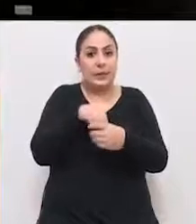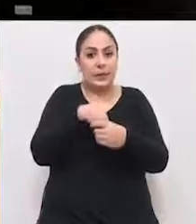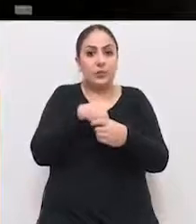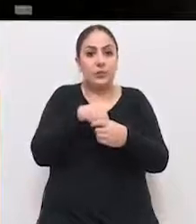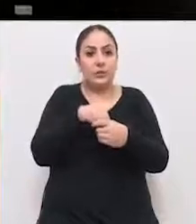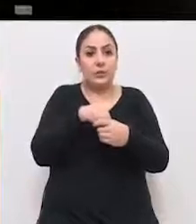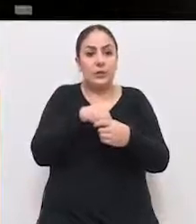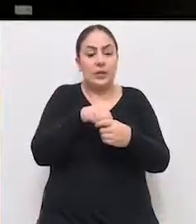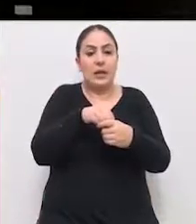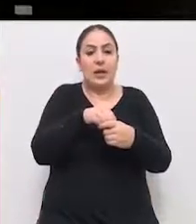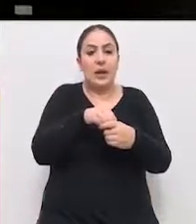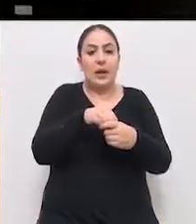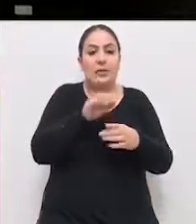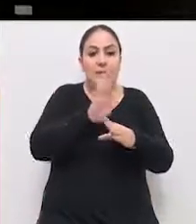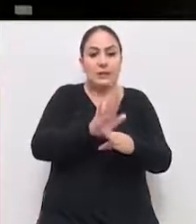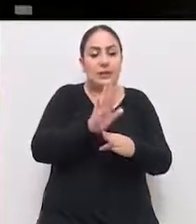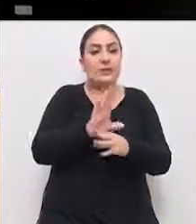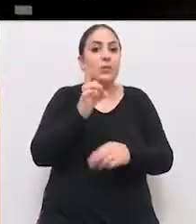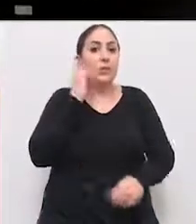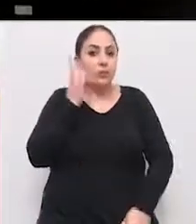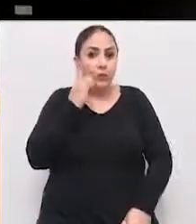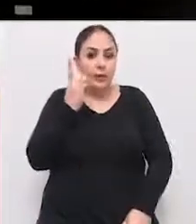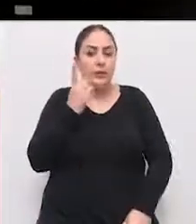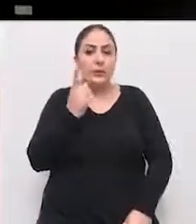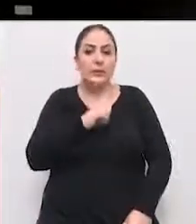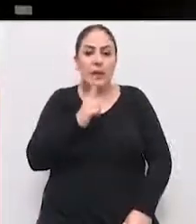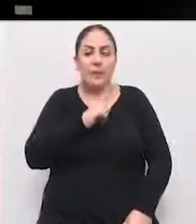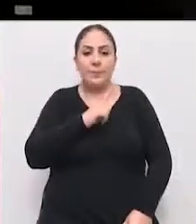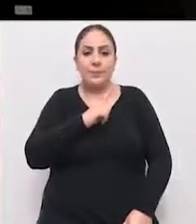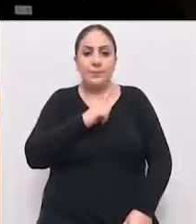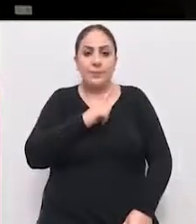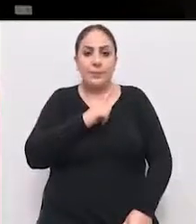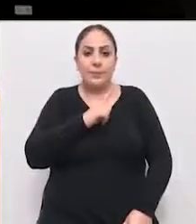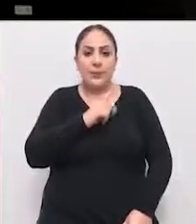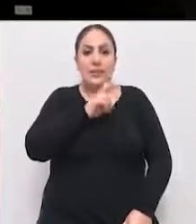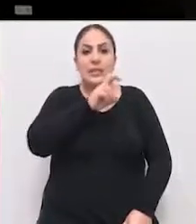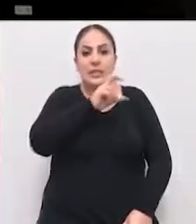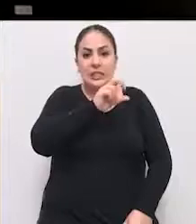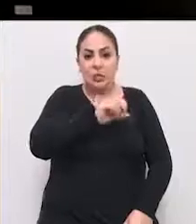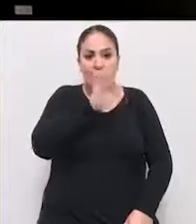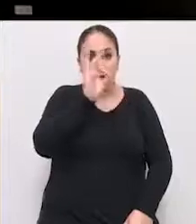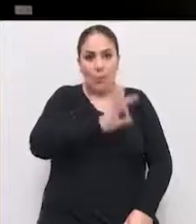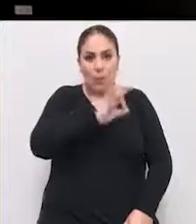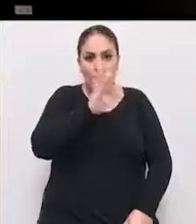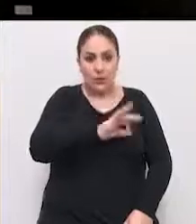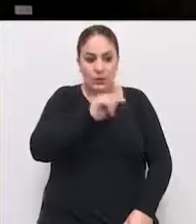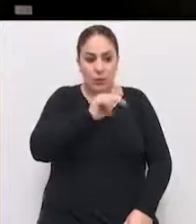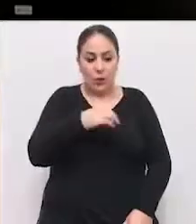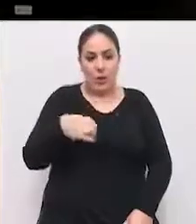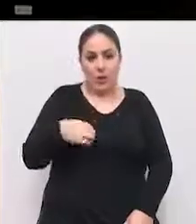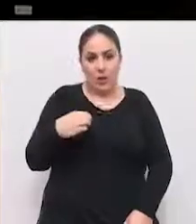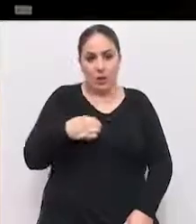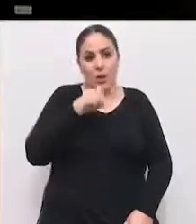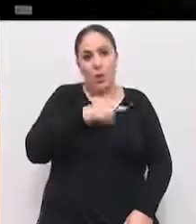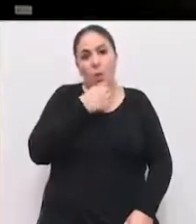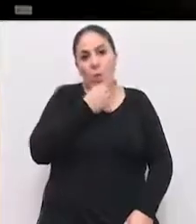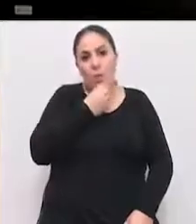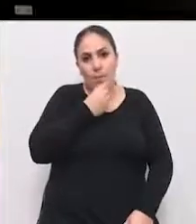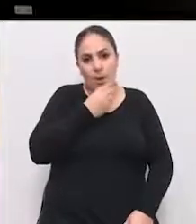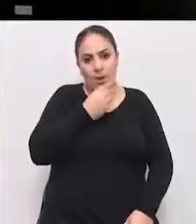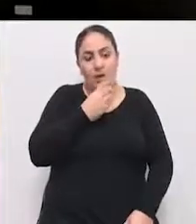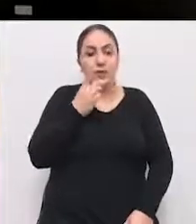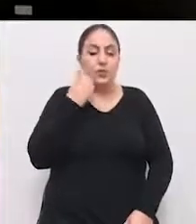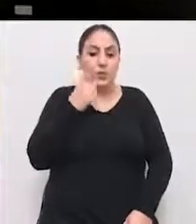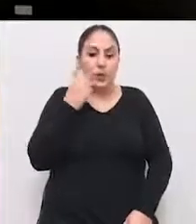também dentro das caixas de assistência ao advogado, que no mínimo 50% dos candidatos